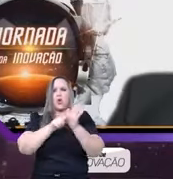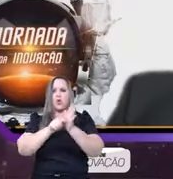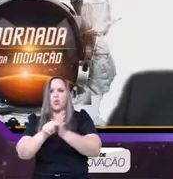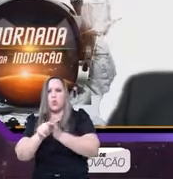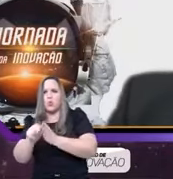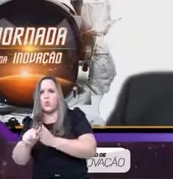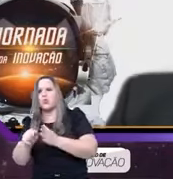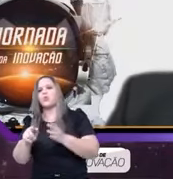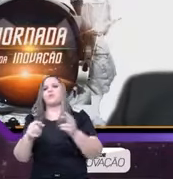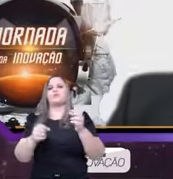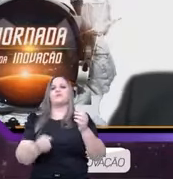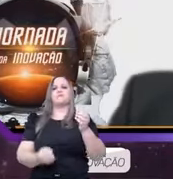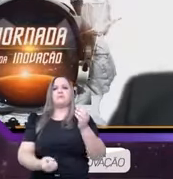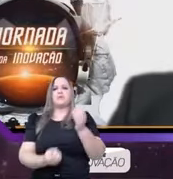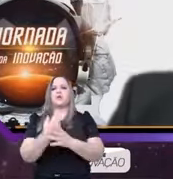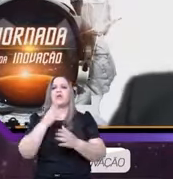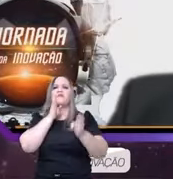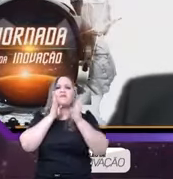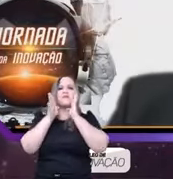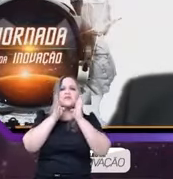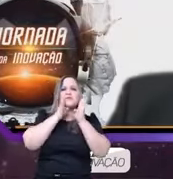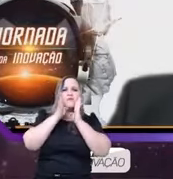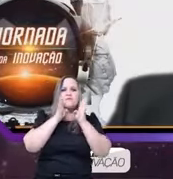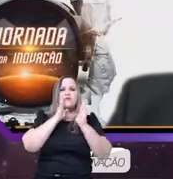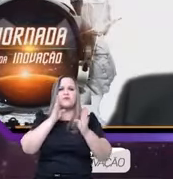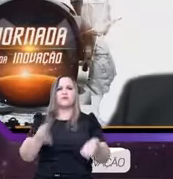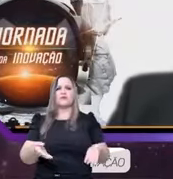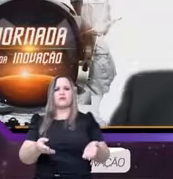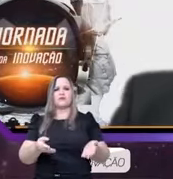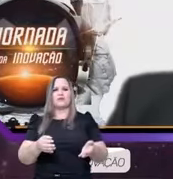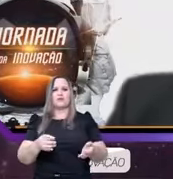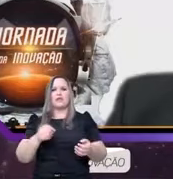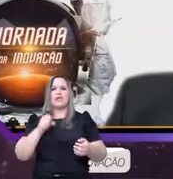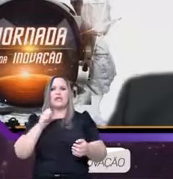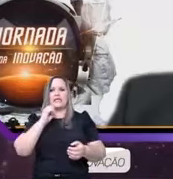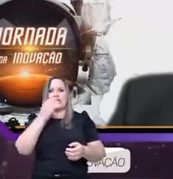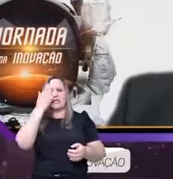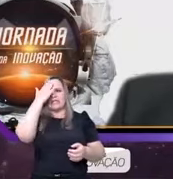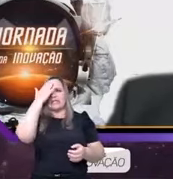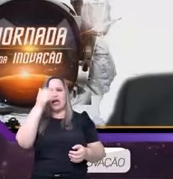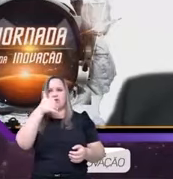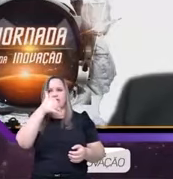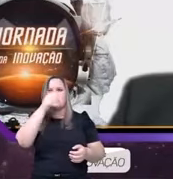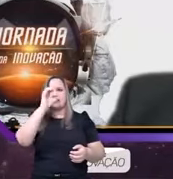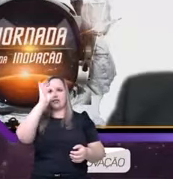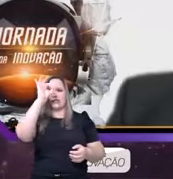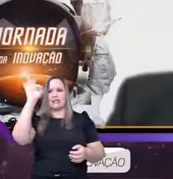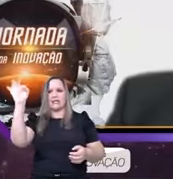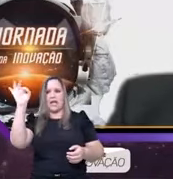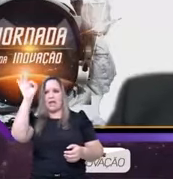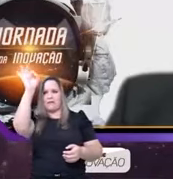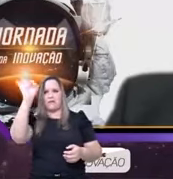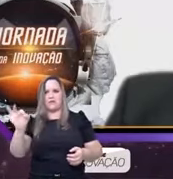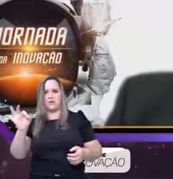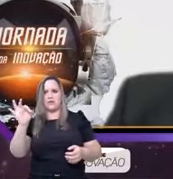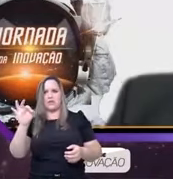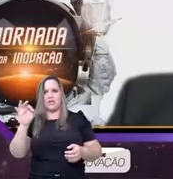dia. É experimentação. Se soubesse que 100% daria certo, então não seria experimentação, seria